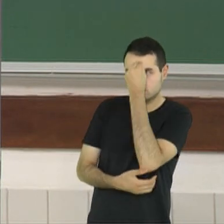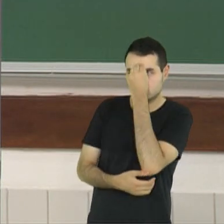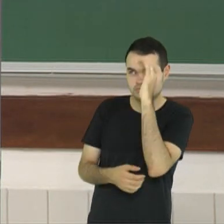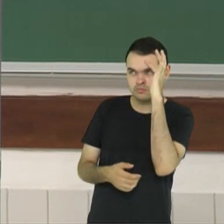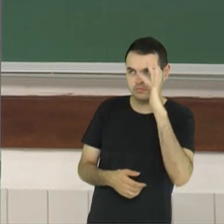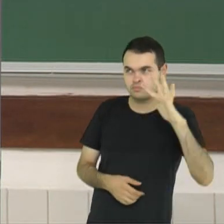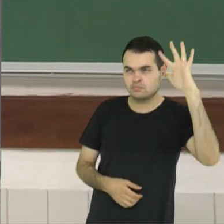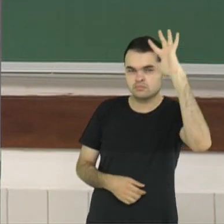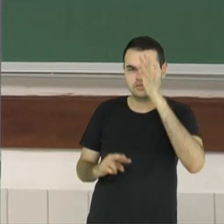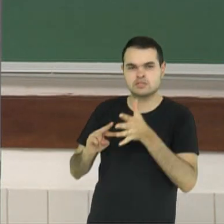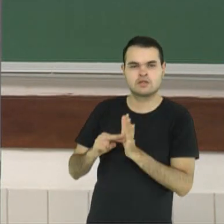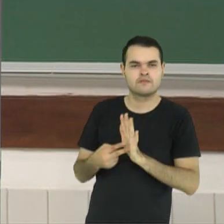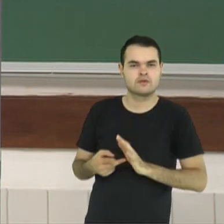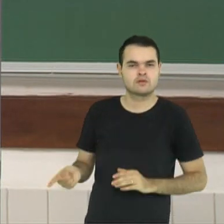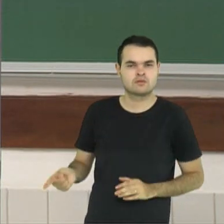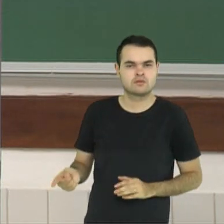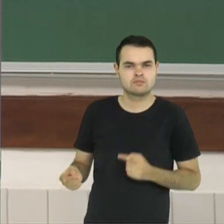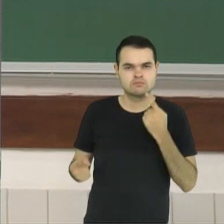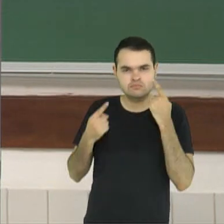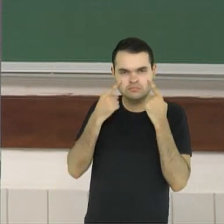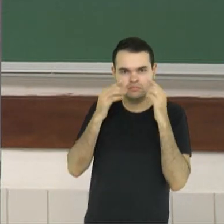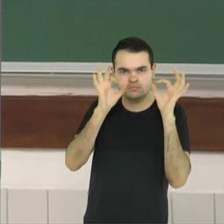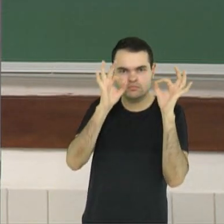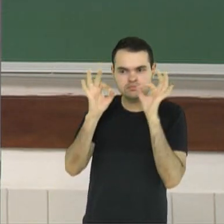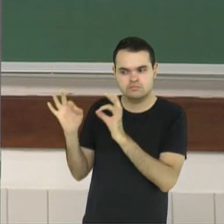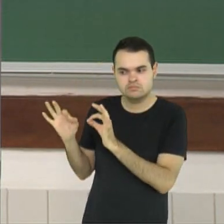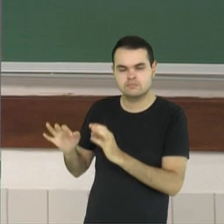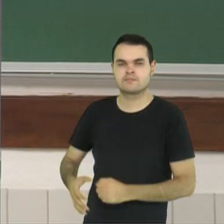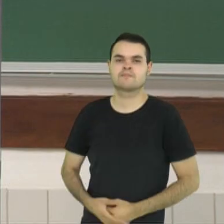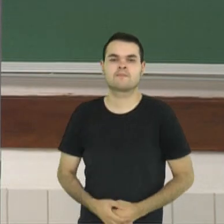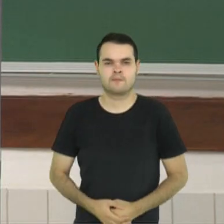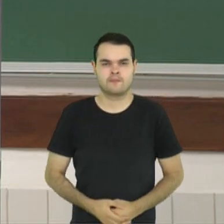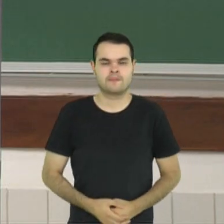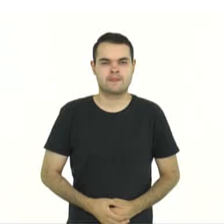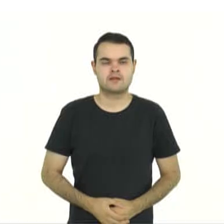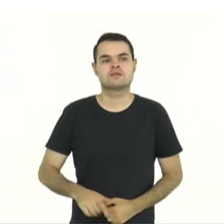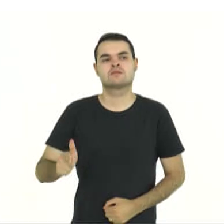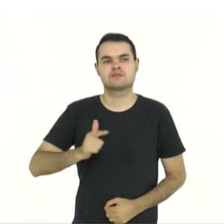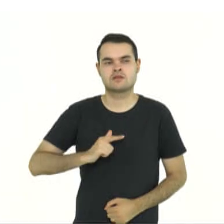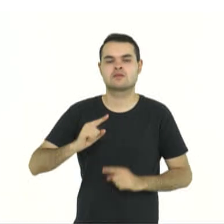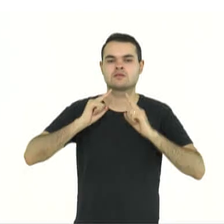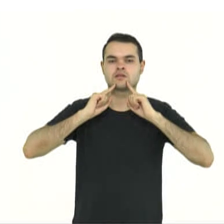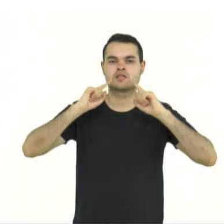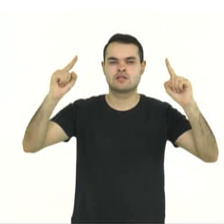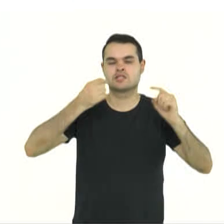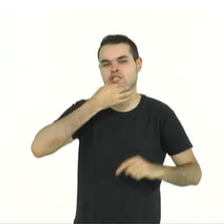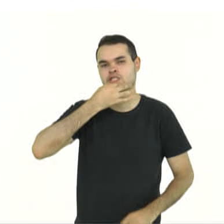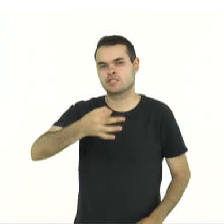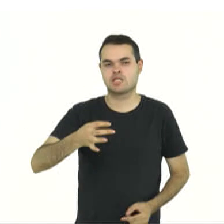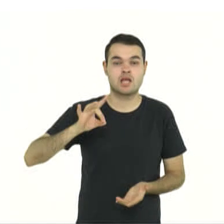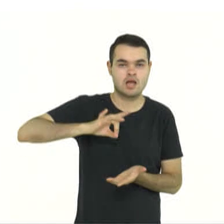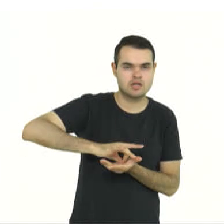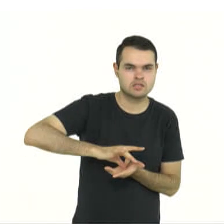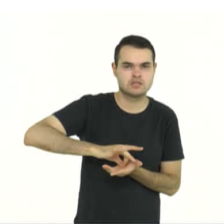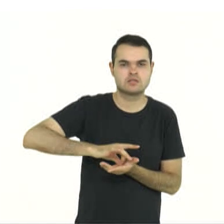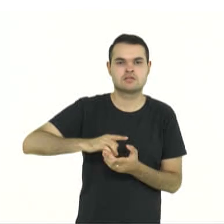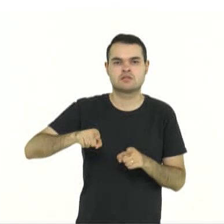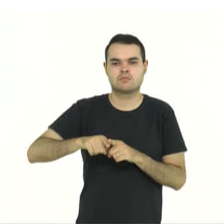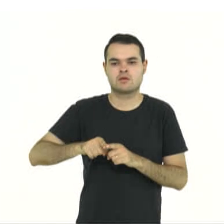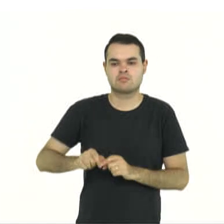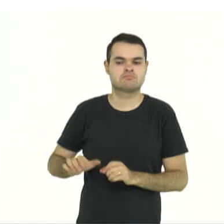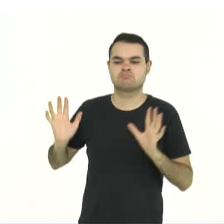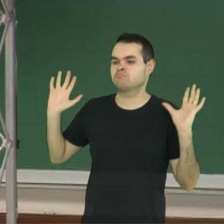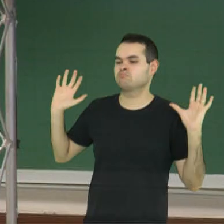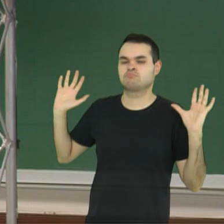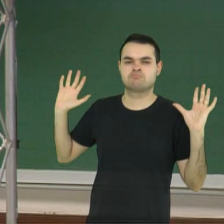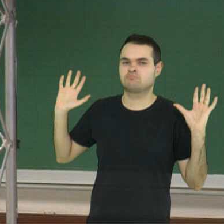aquilo significa. Então aquilo vai atrair meu olhar. Essa é a intenção. Nós temos também a crítica, a realidade e o desapego. Ou